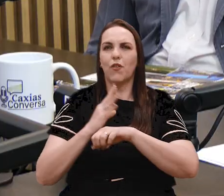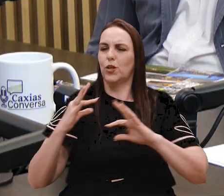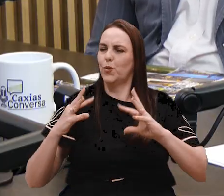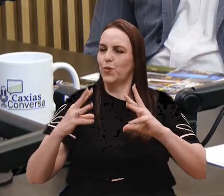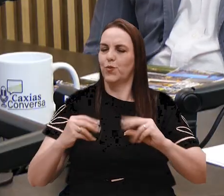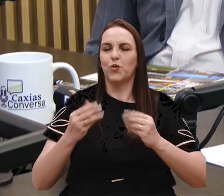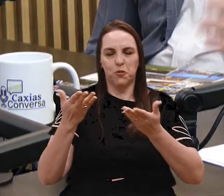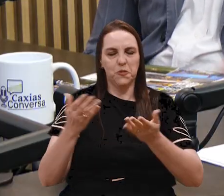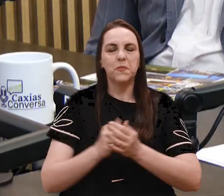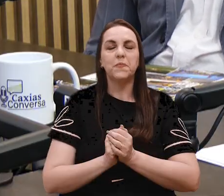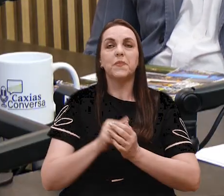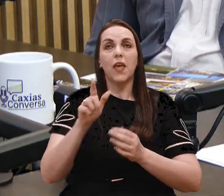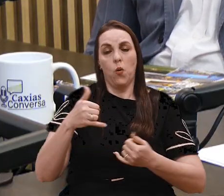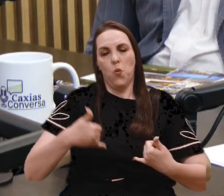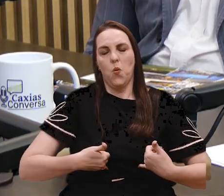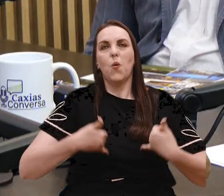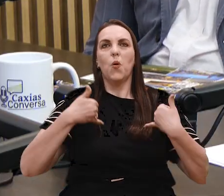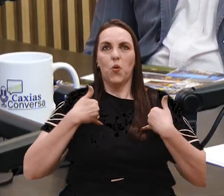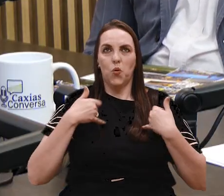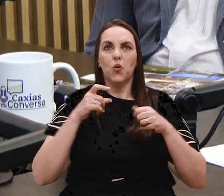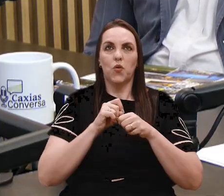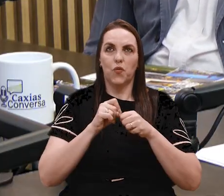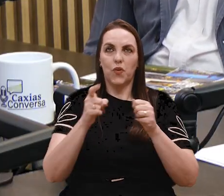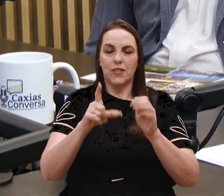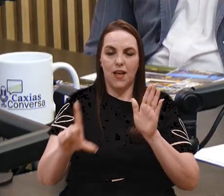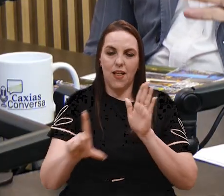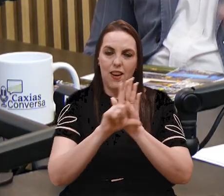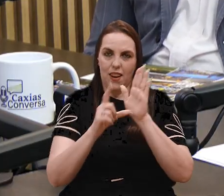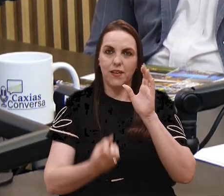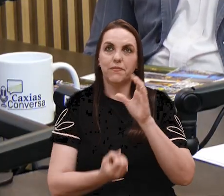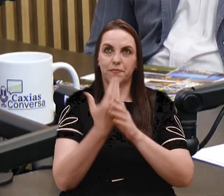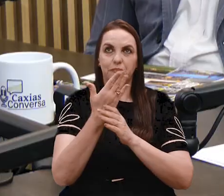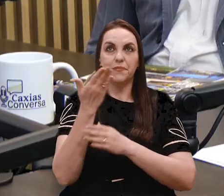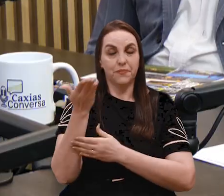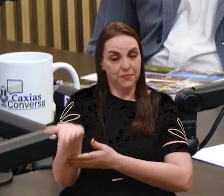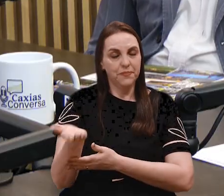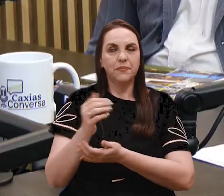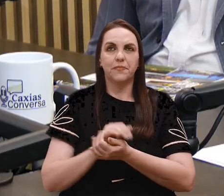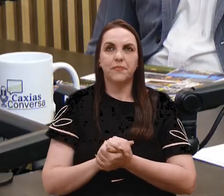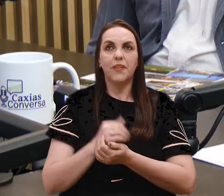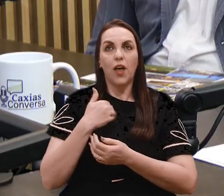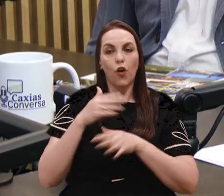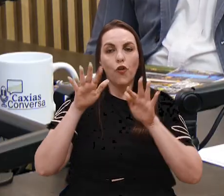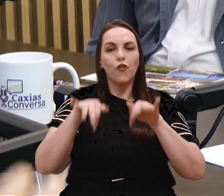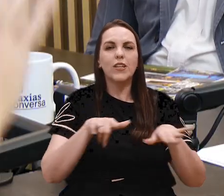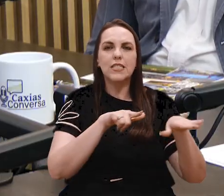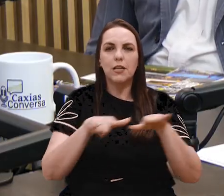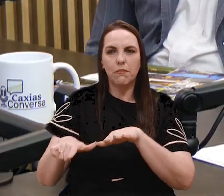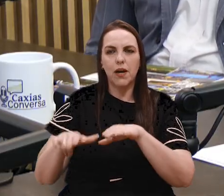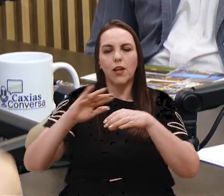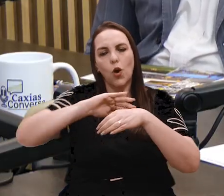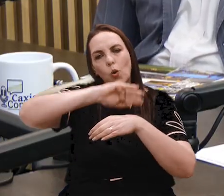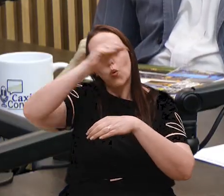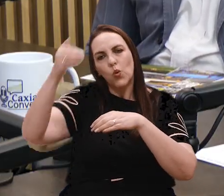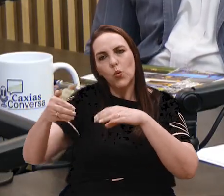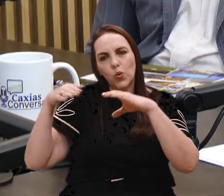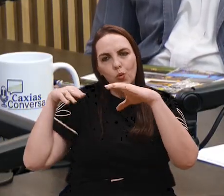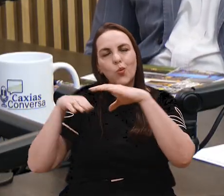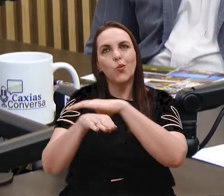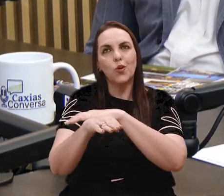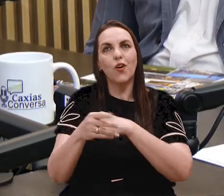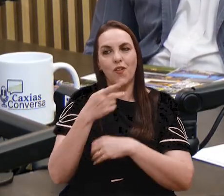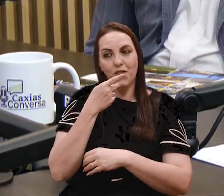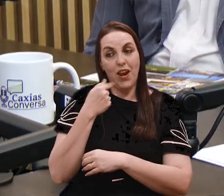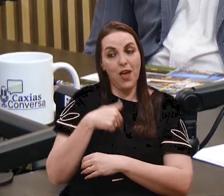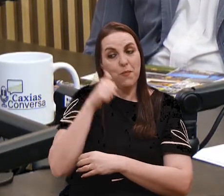ter feito essa lei, e está lá. Eu passei ainda final de semana lá no túnel e eu disse para minha esposa